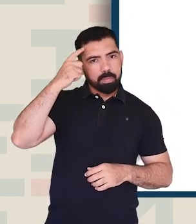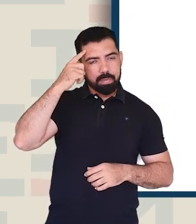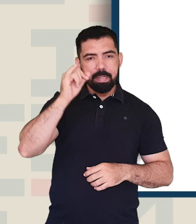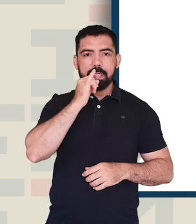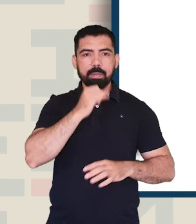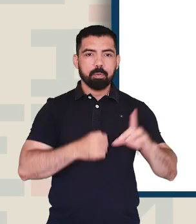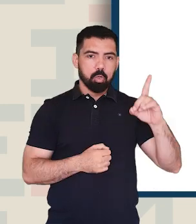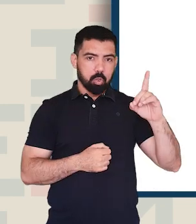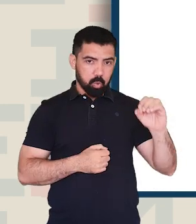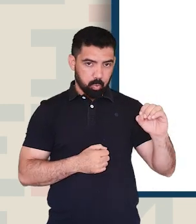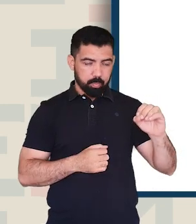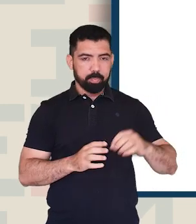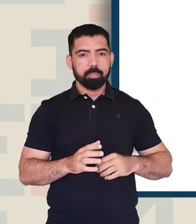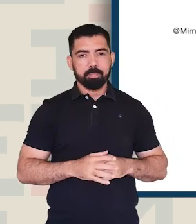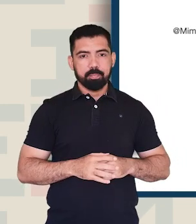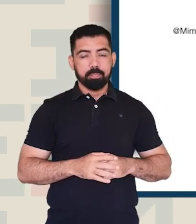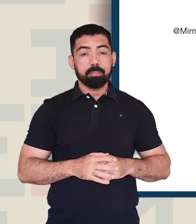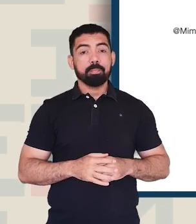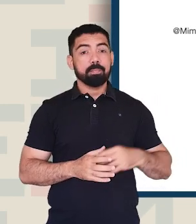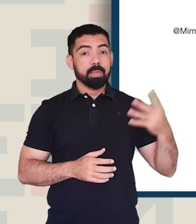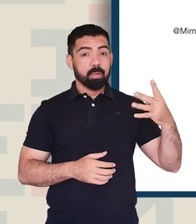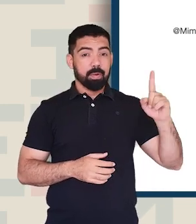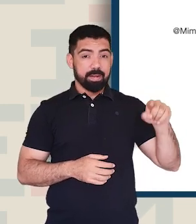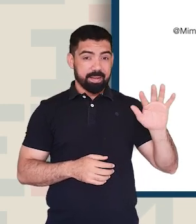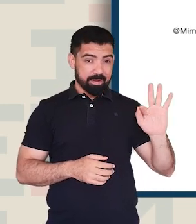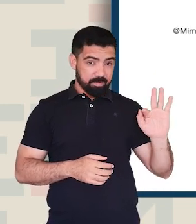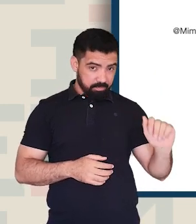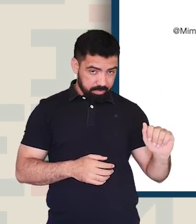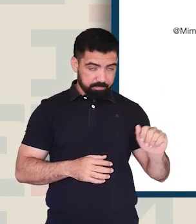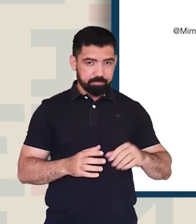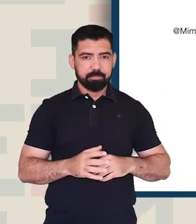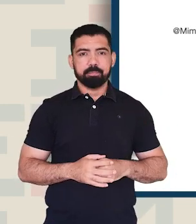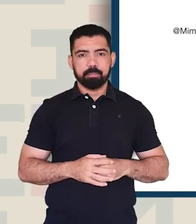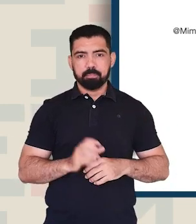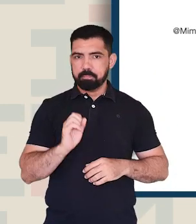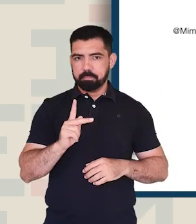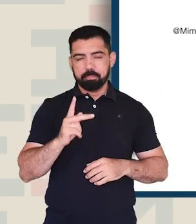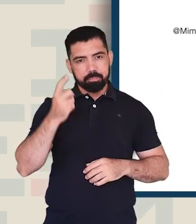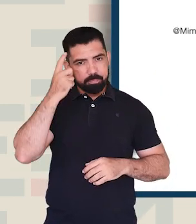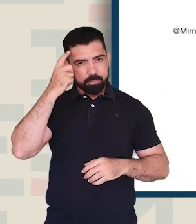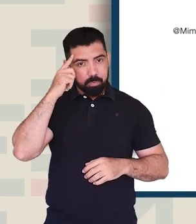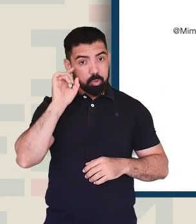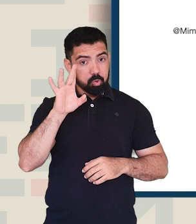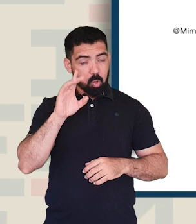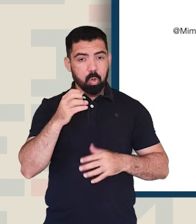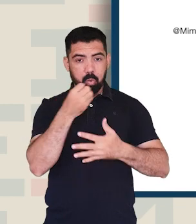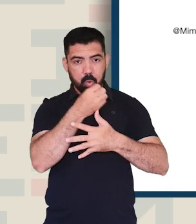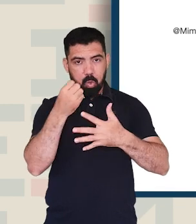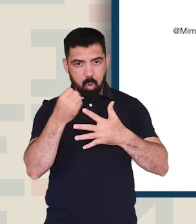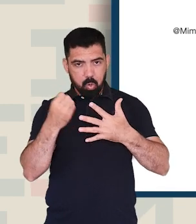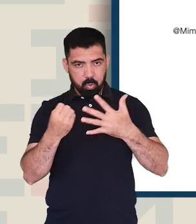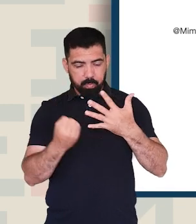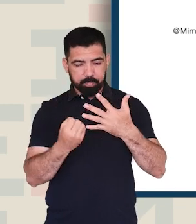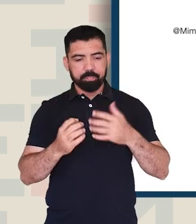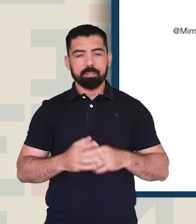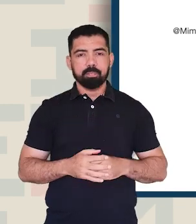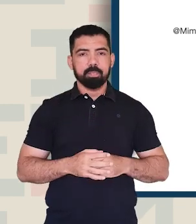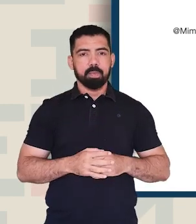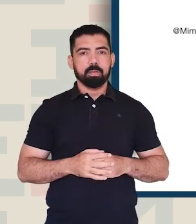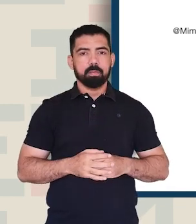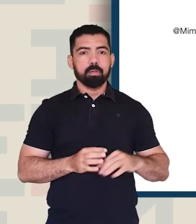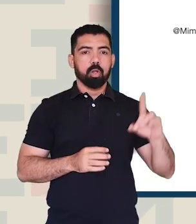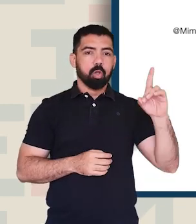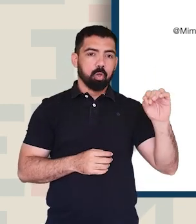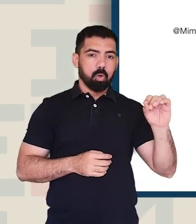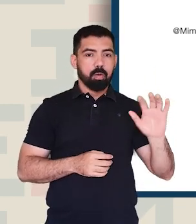no Dó, o Dó tem o Dó, o quarto grau é o Fá, né? Certo? Vou pensar só na nota, tá? Nota Dó, nota Fá